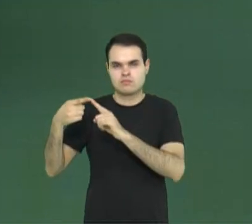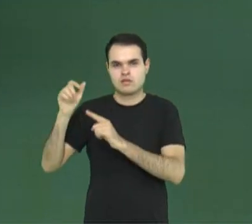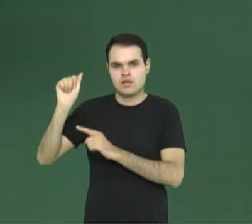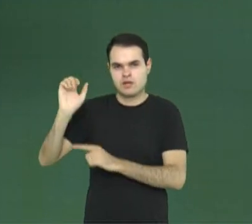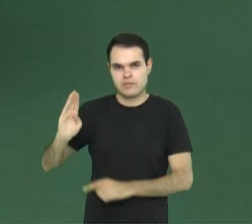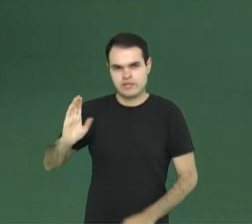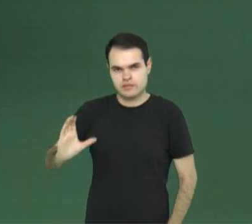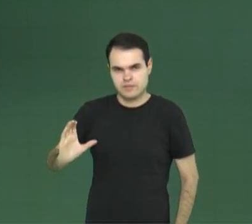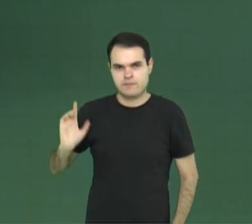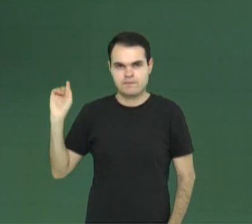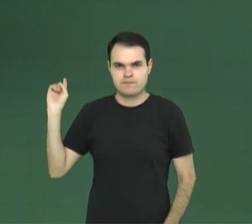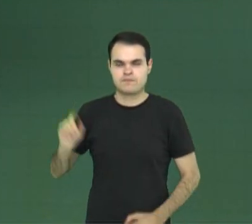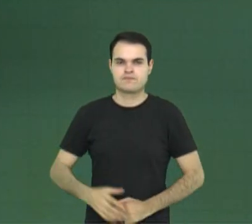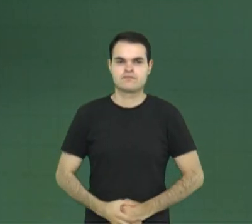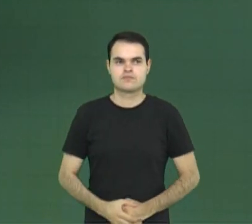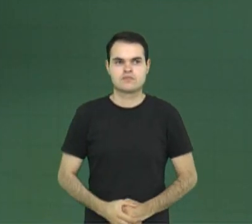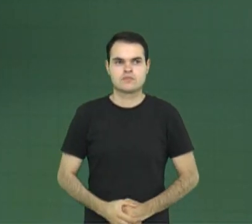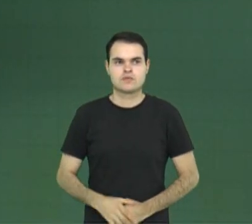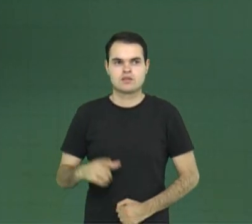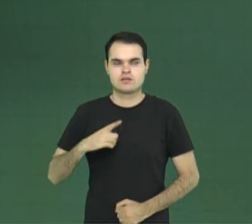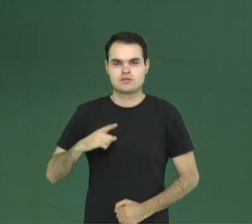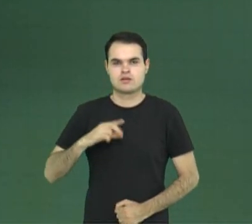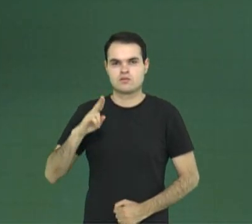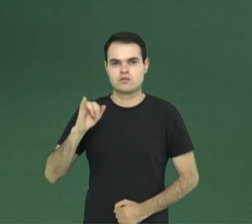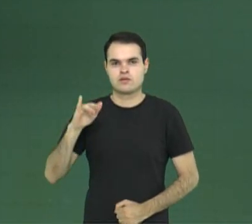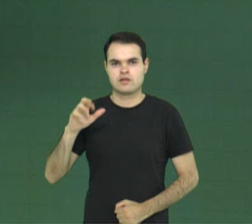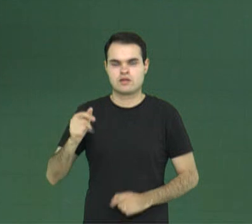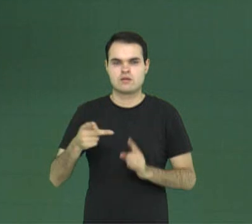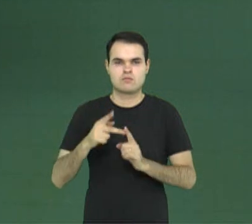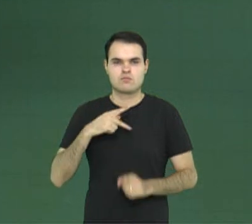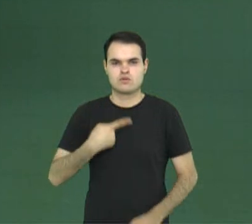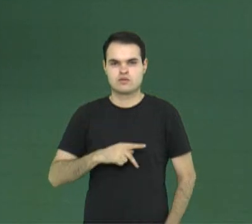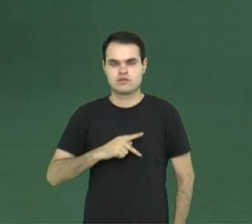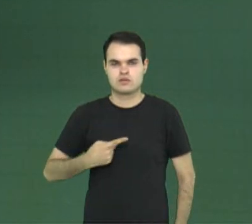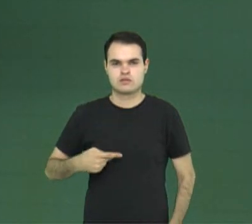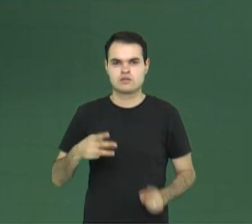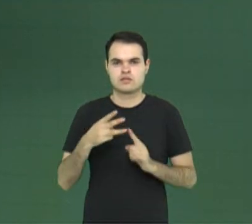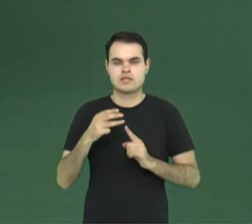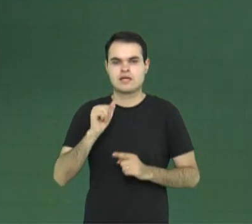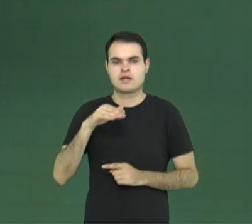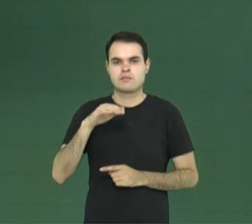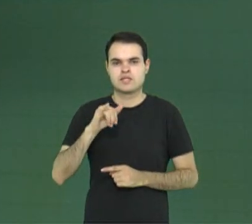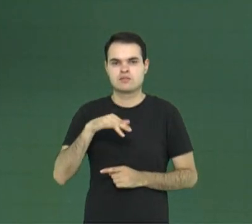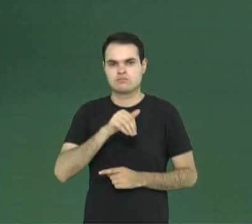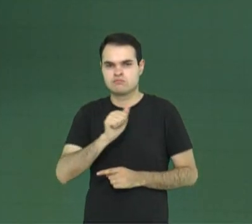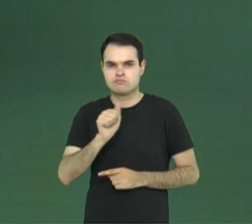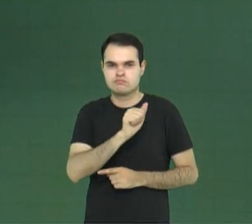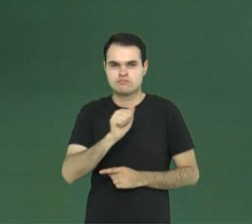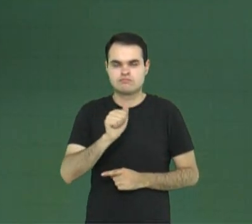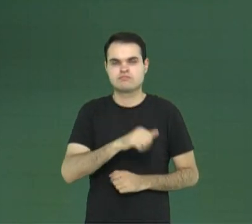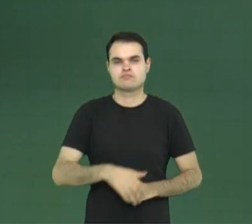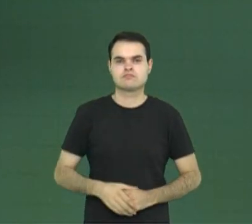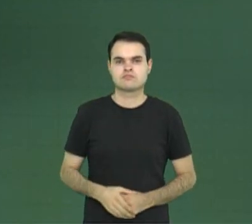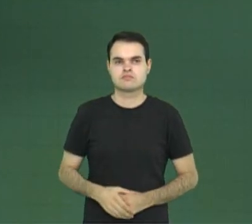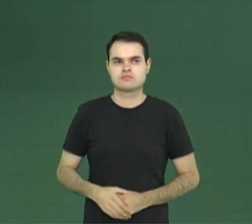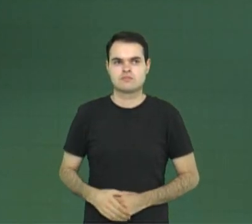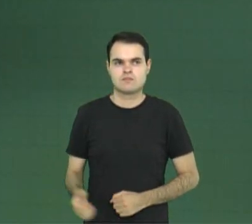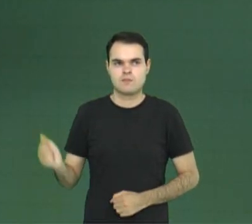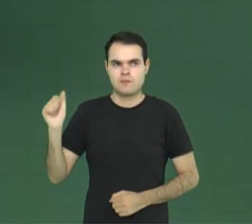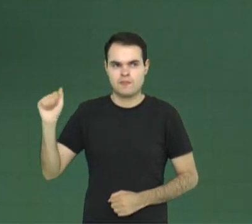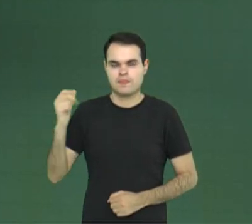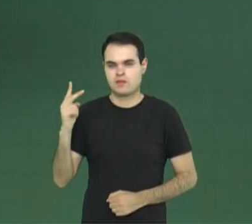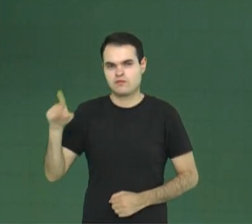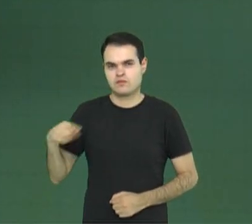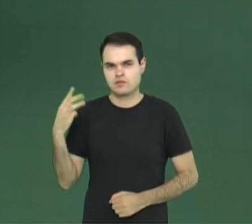e C. E eu tenho aqui ureia, proteínas e aminoácidos. O que eu estou mostrando aqui? No fluido A, tem 2,3 gramas